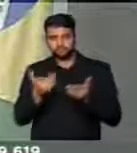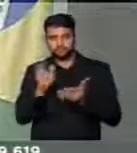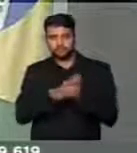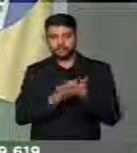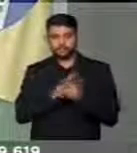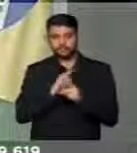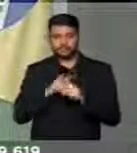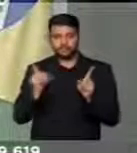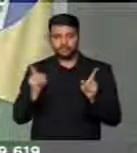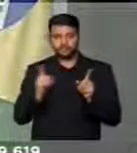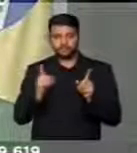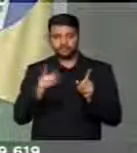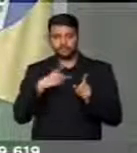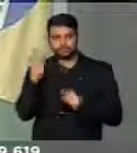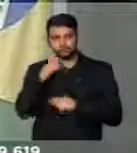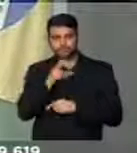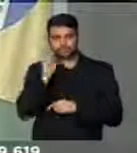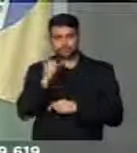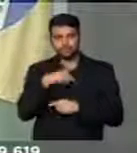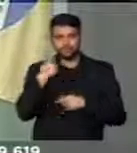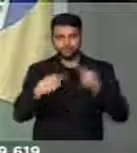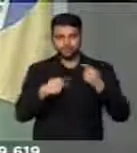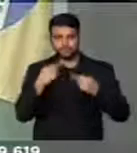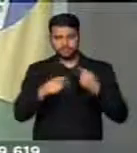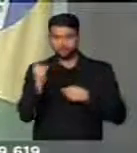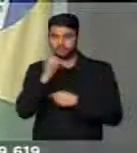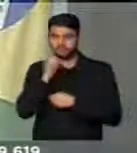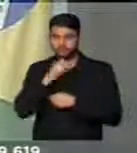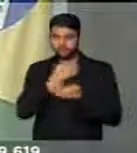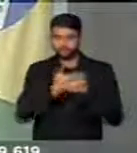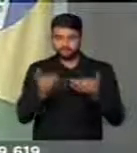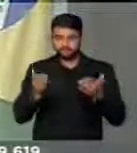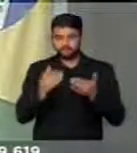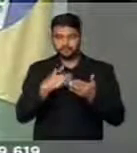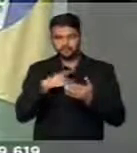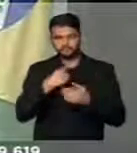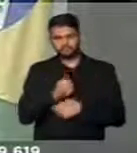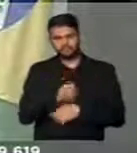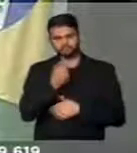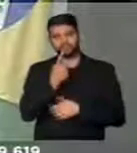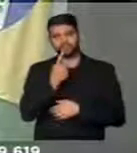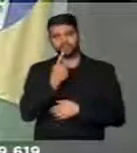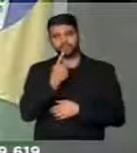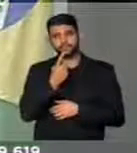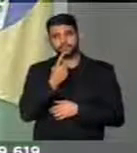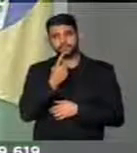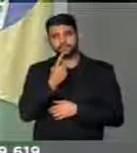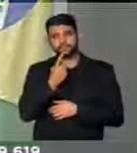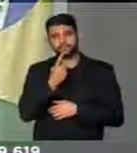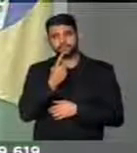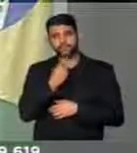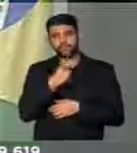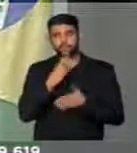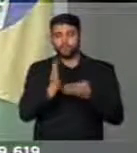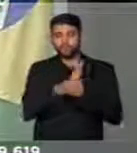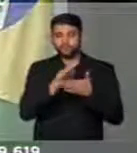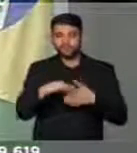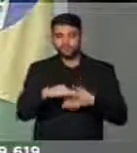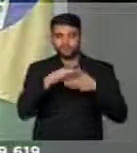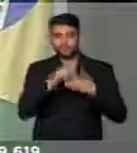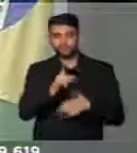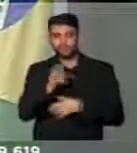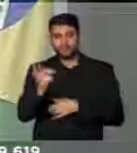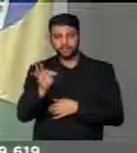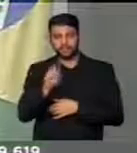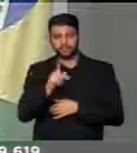não mais vencerão o debate com suas mentiras. Eu me impressiono quando os líderes do